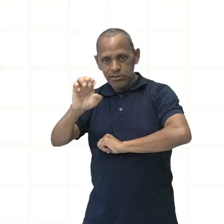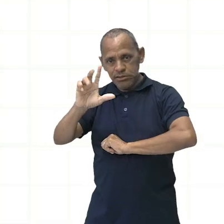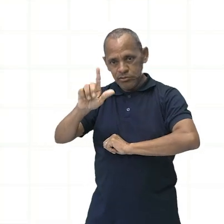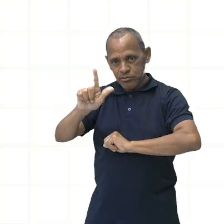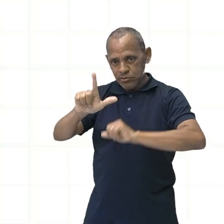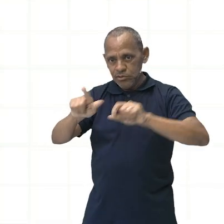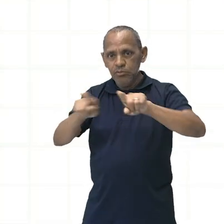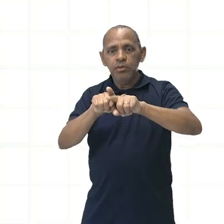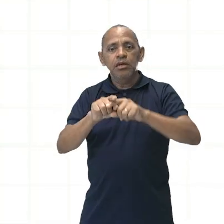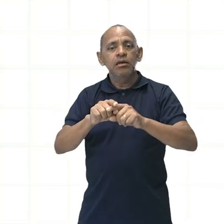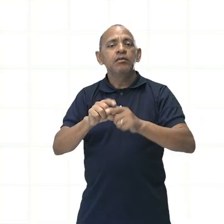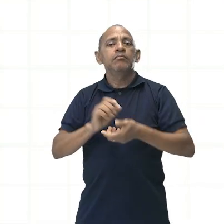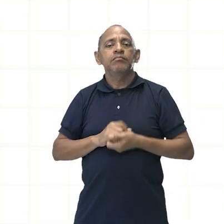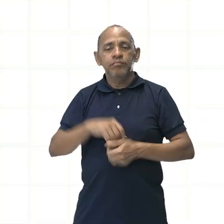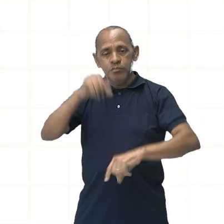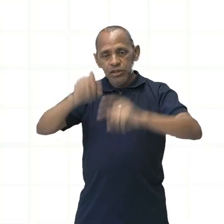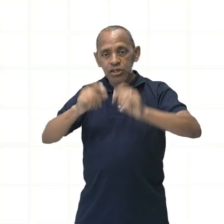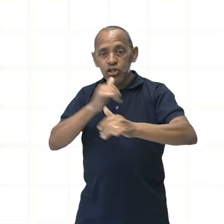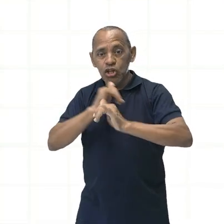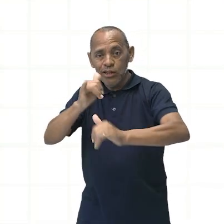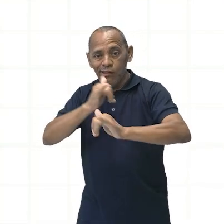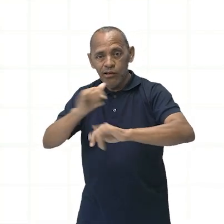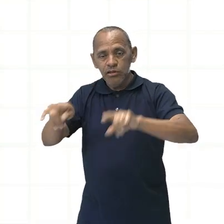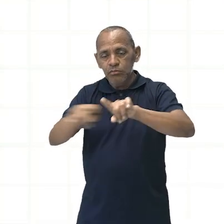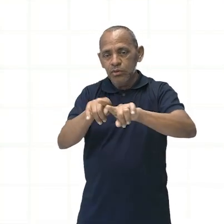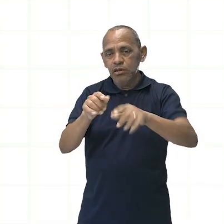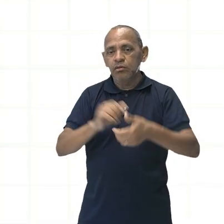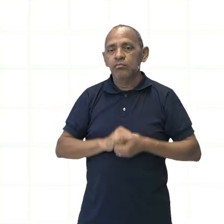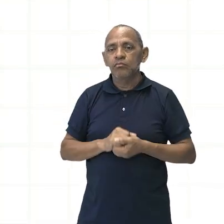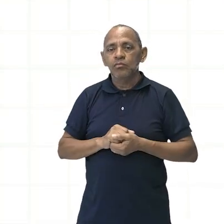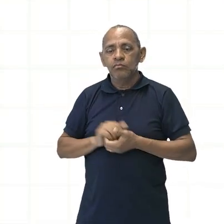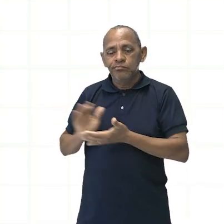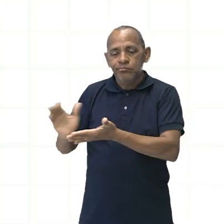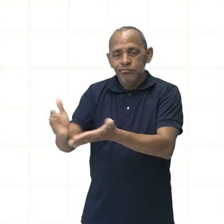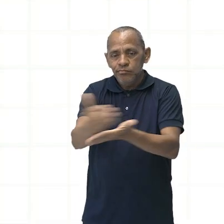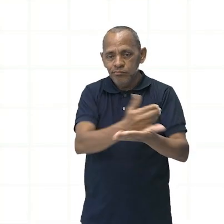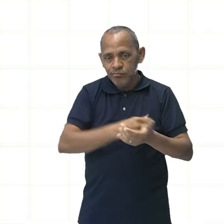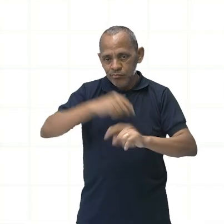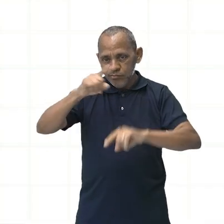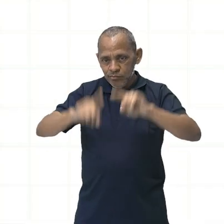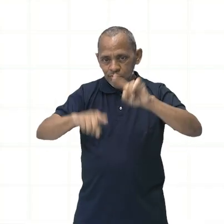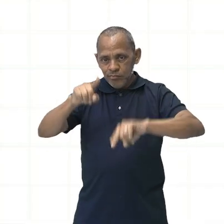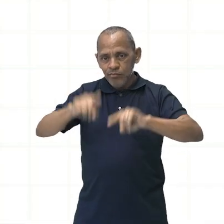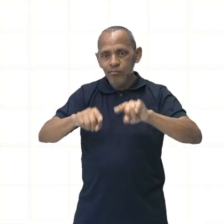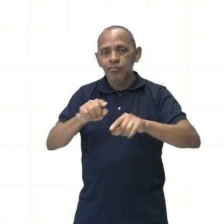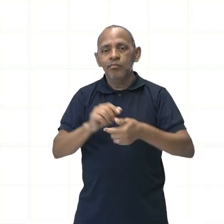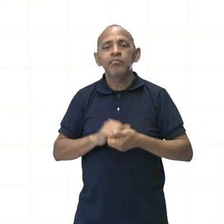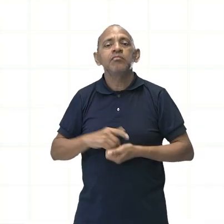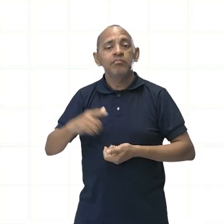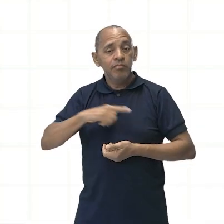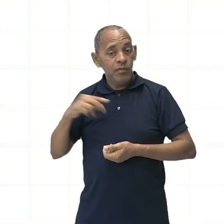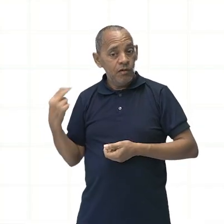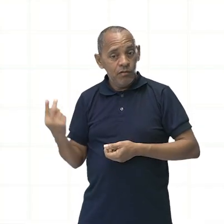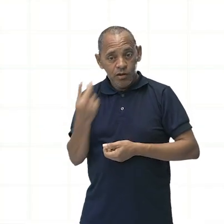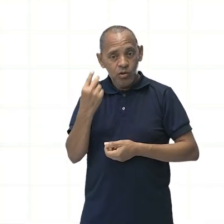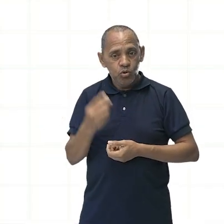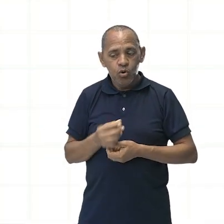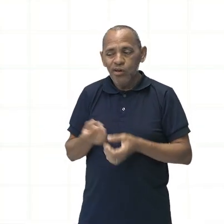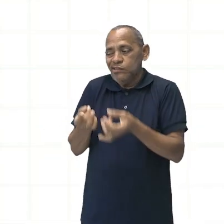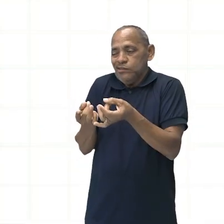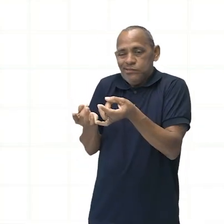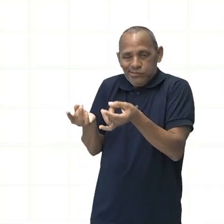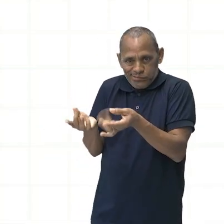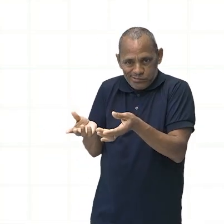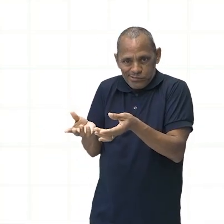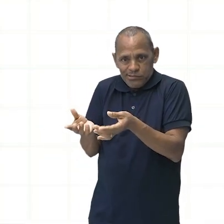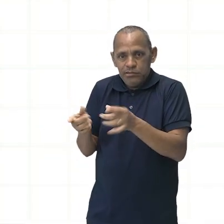Já os eletrônicos, eles são reciclados para recuperar materiais valiosos que